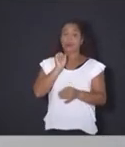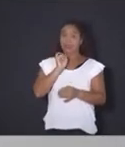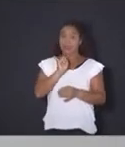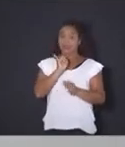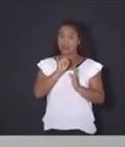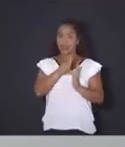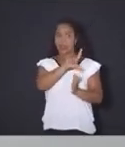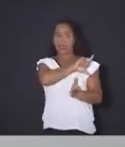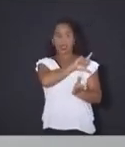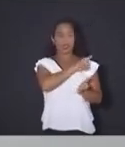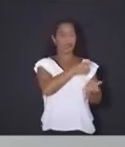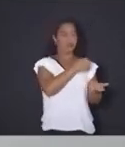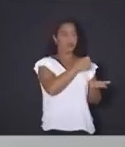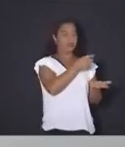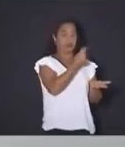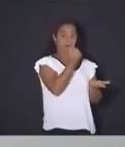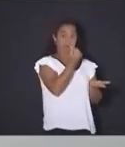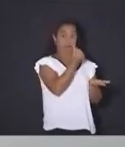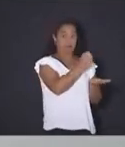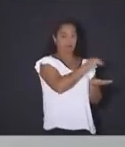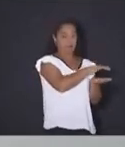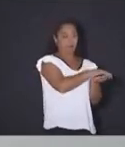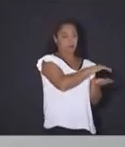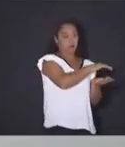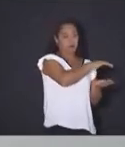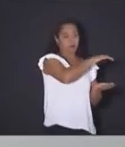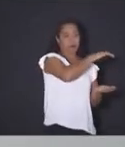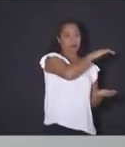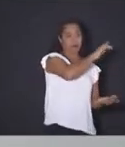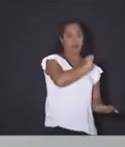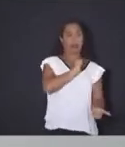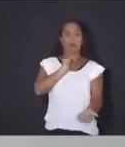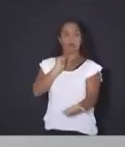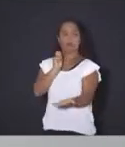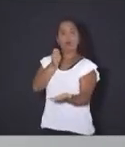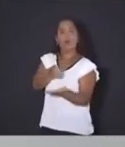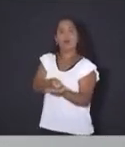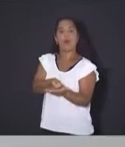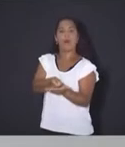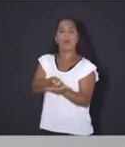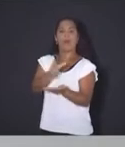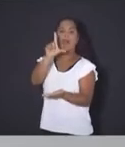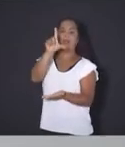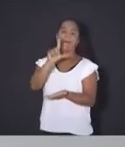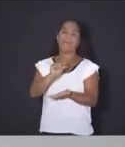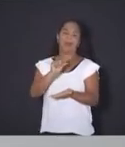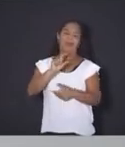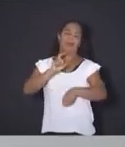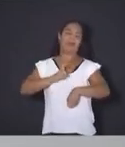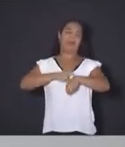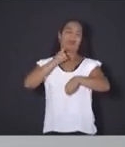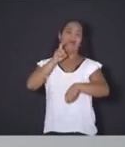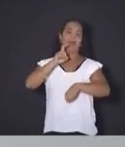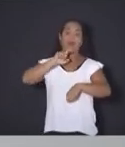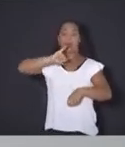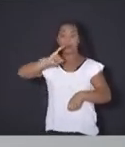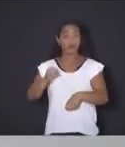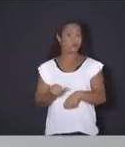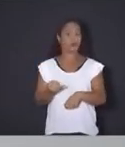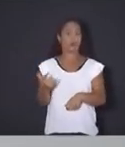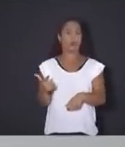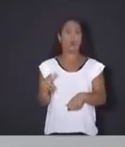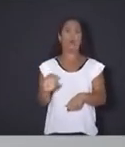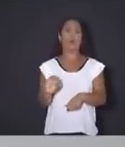juntado e portanto pudesse comprar à vista sem precisar pagar os juros mas não é verdade